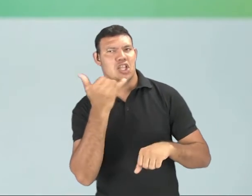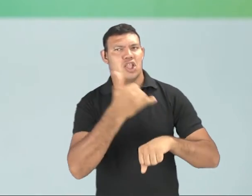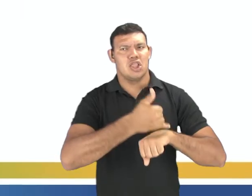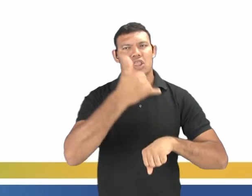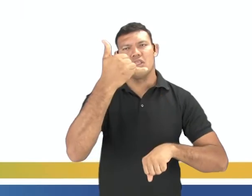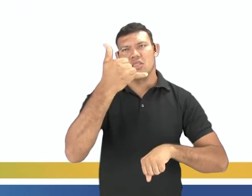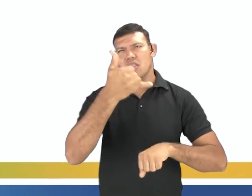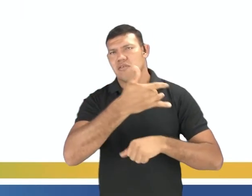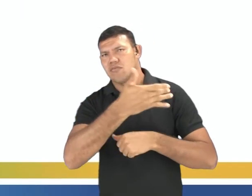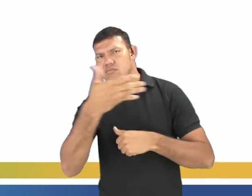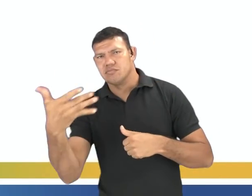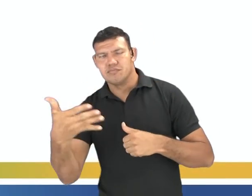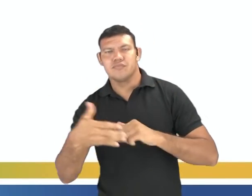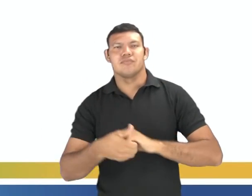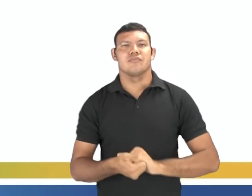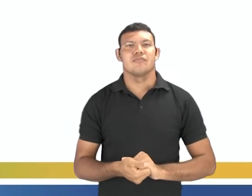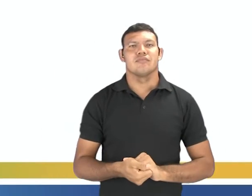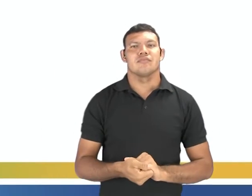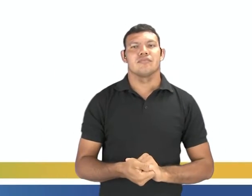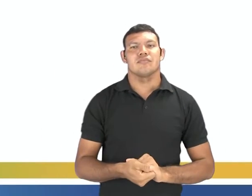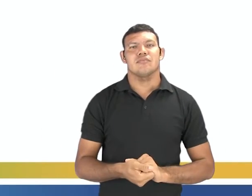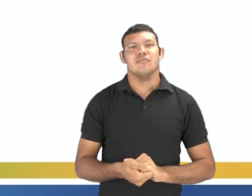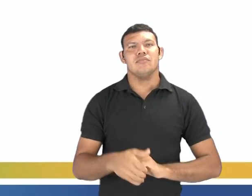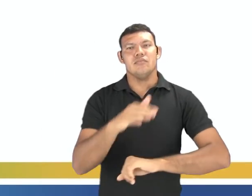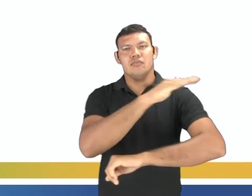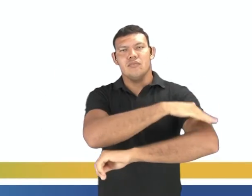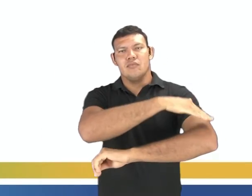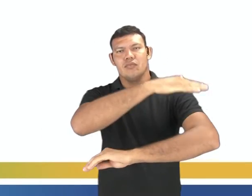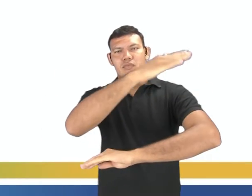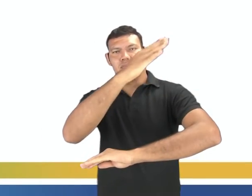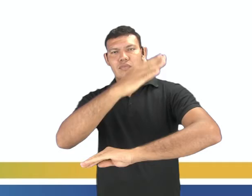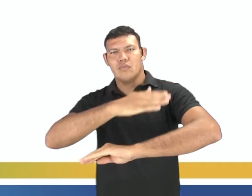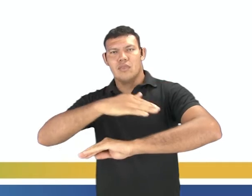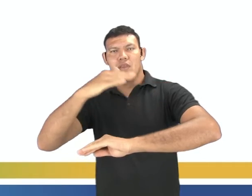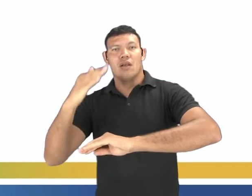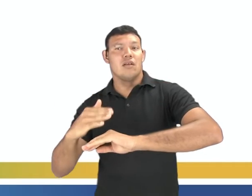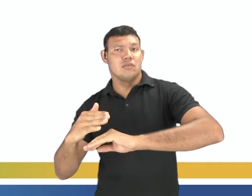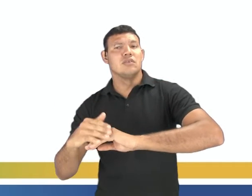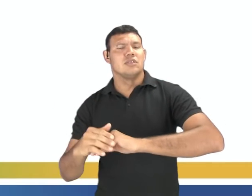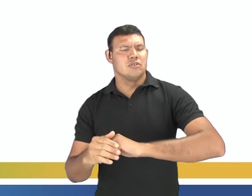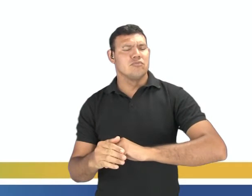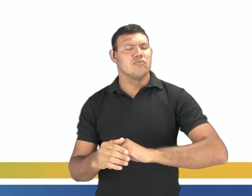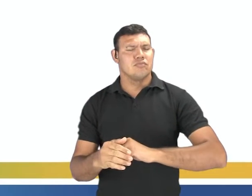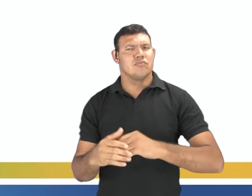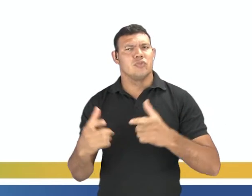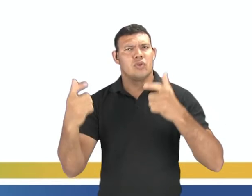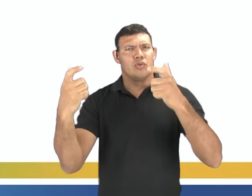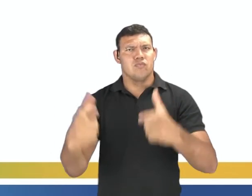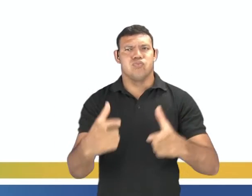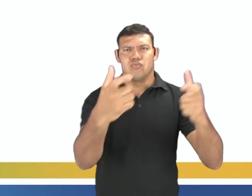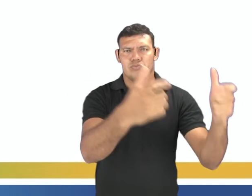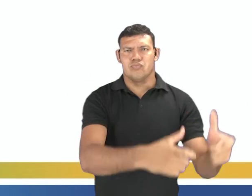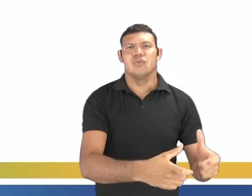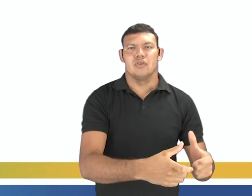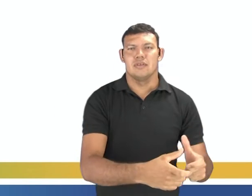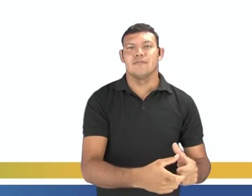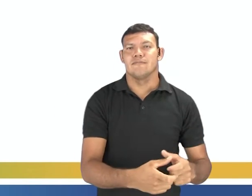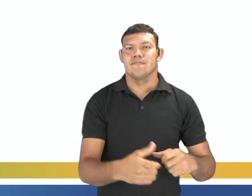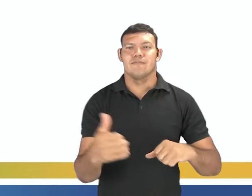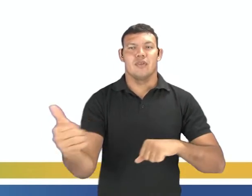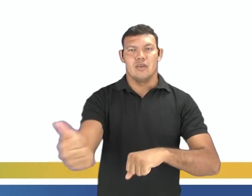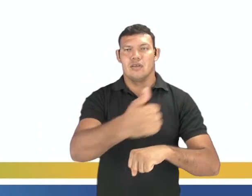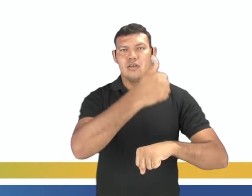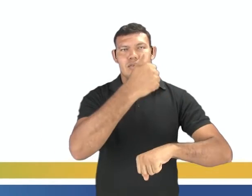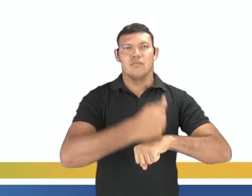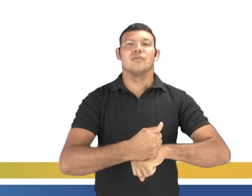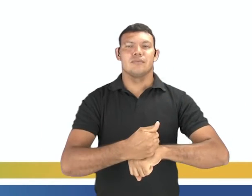ingleses fixaram-se entre os montes Apalache e a costa atlântica, organizando as famosas 13 colônias, conforme